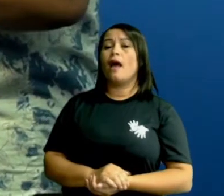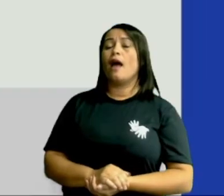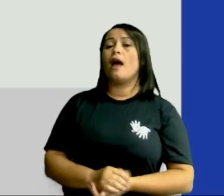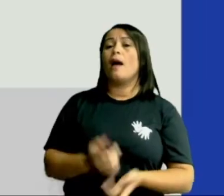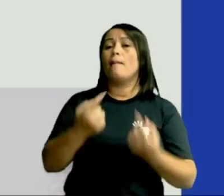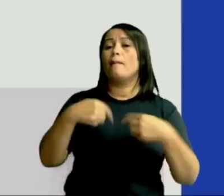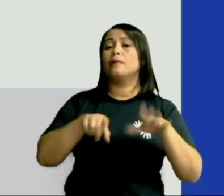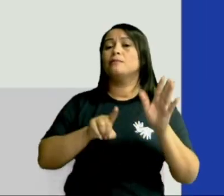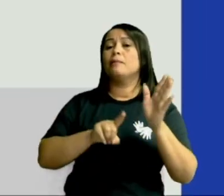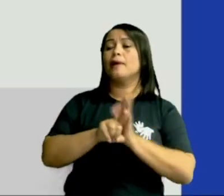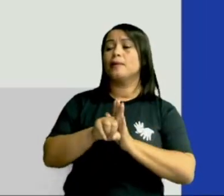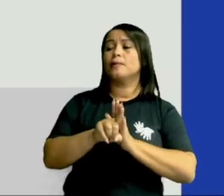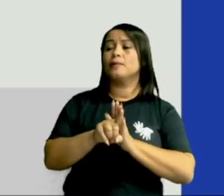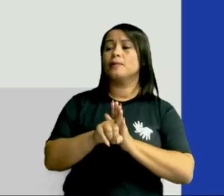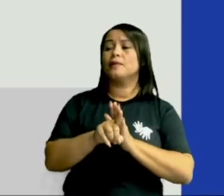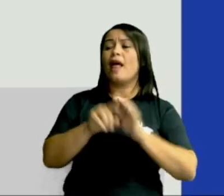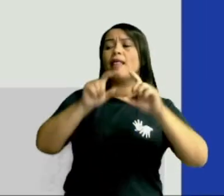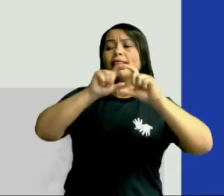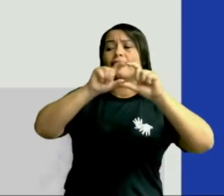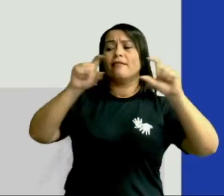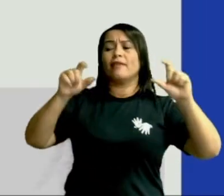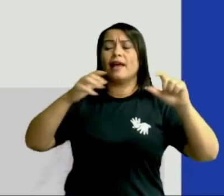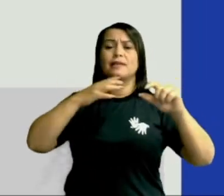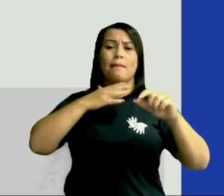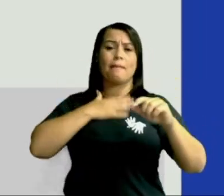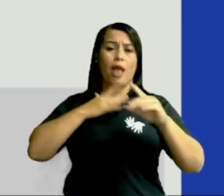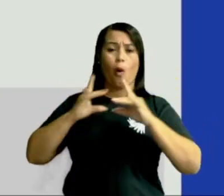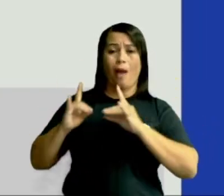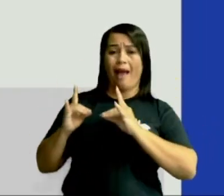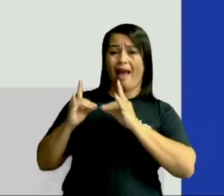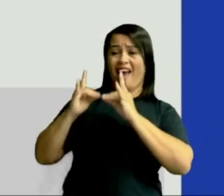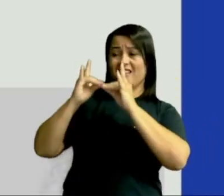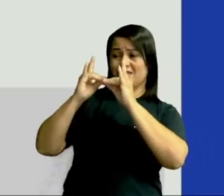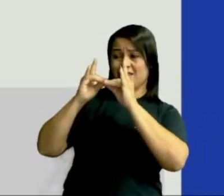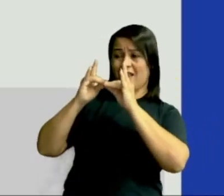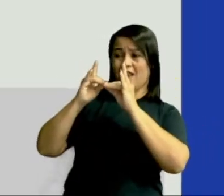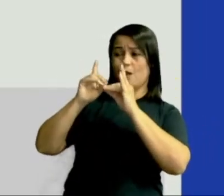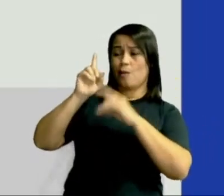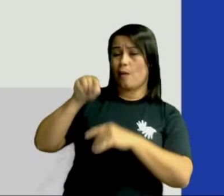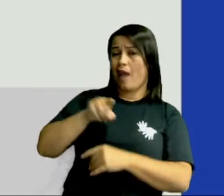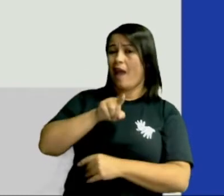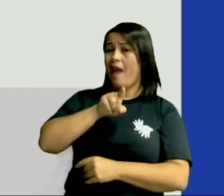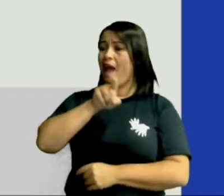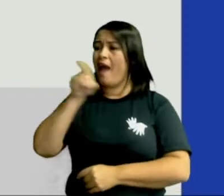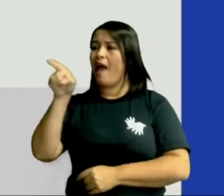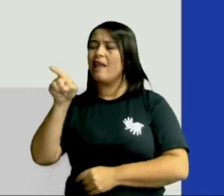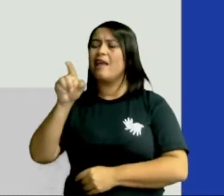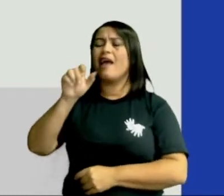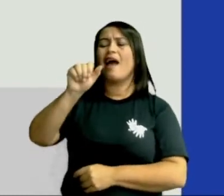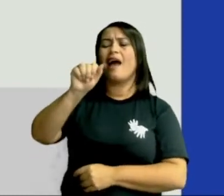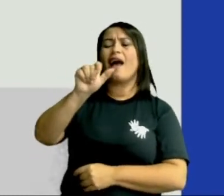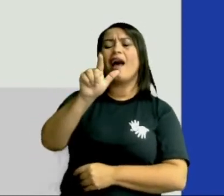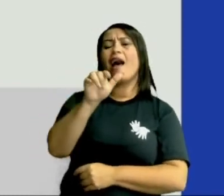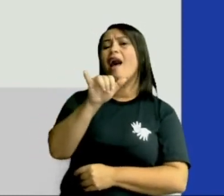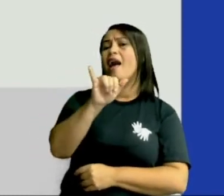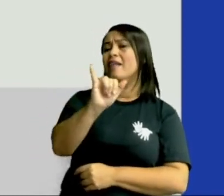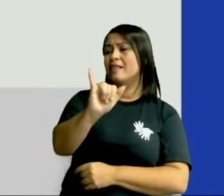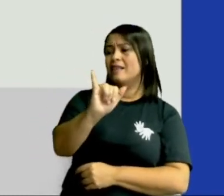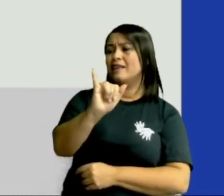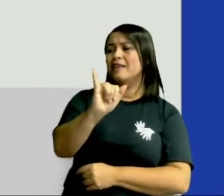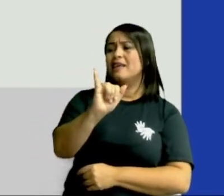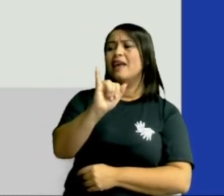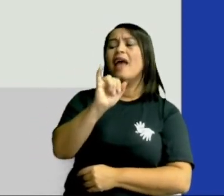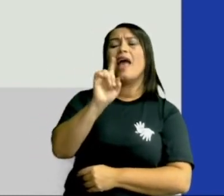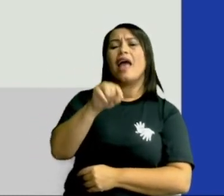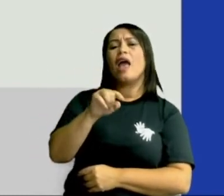Próxima questão. Na frase, meu castelo é logo ali. O termo ali é um adjunto